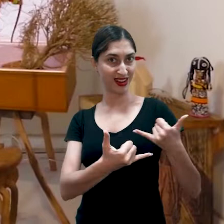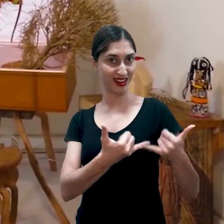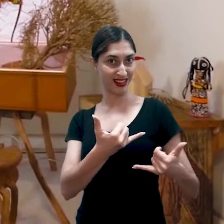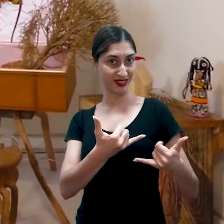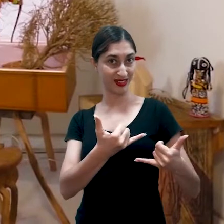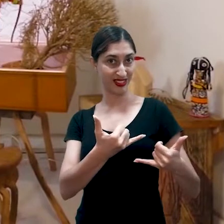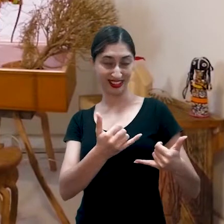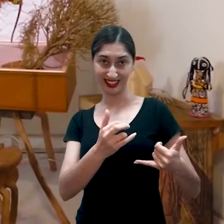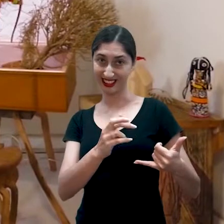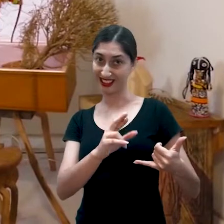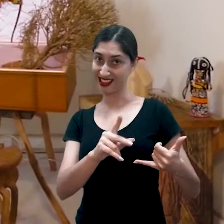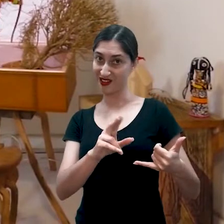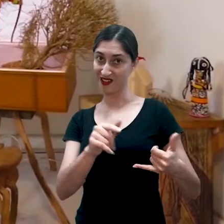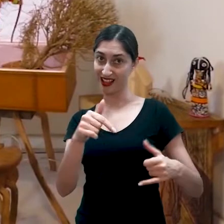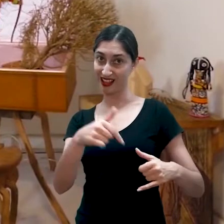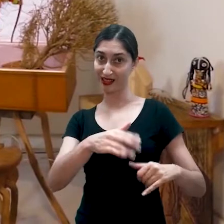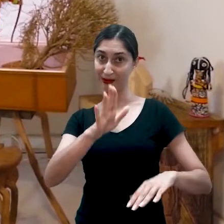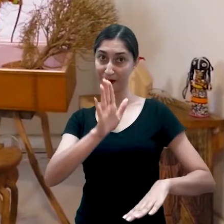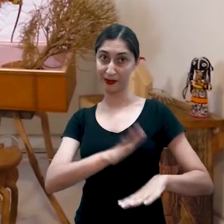e não no brinquedo em si.